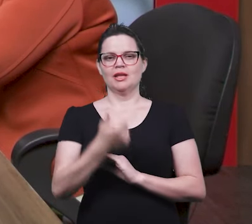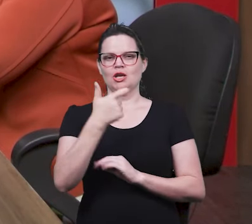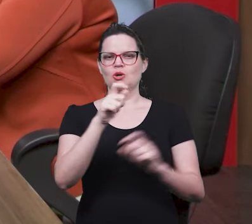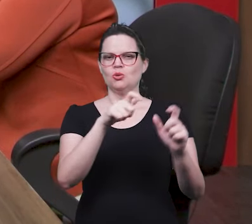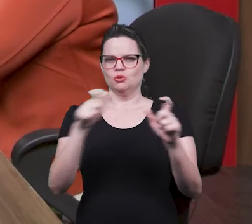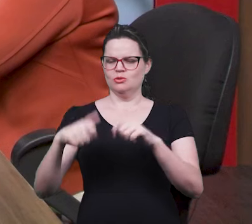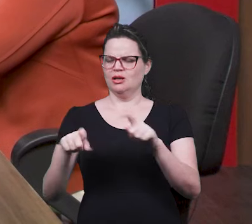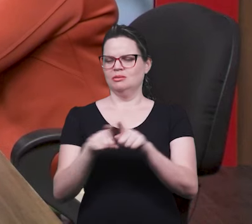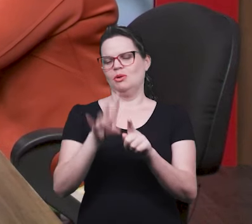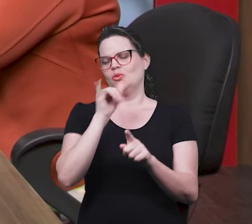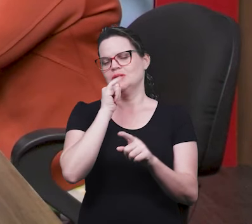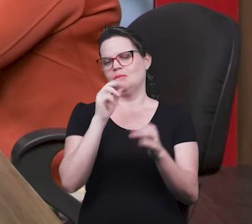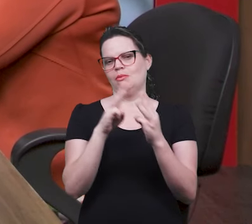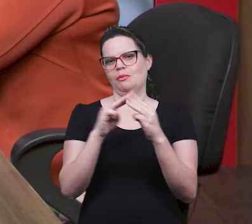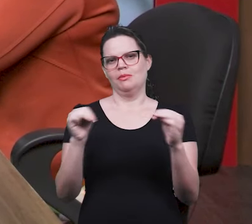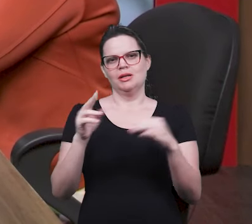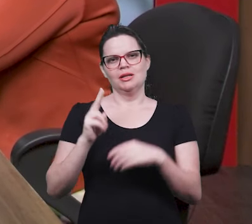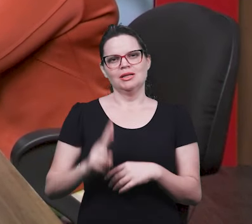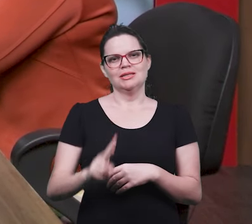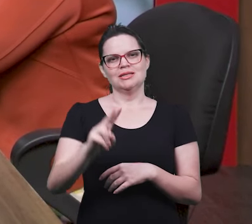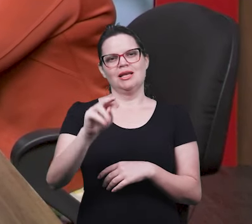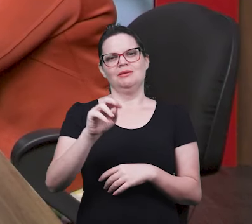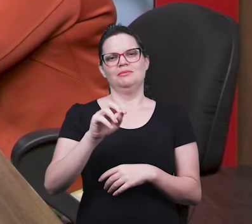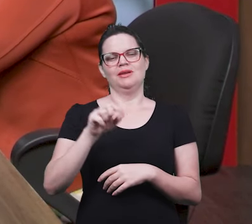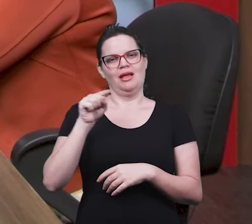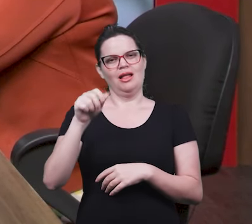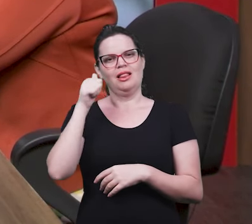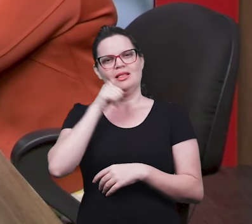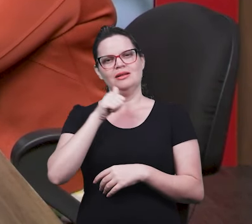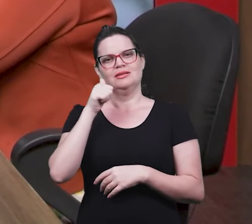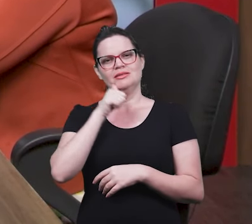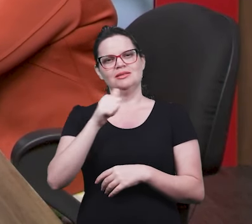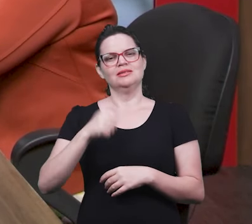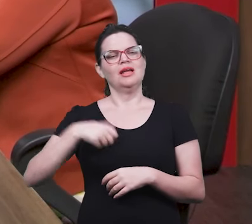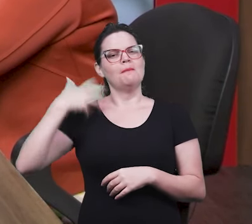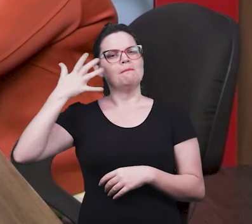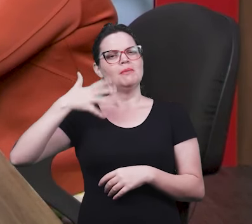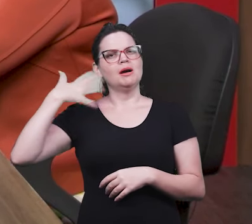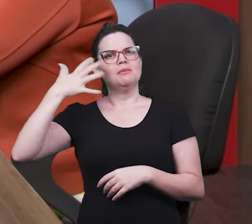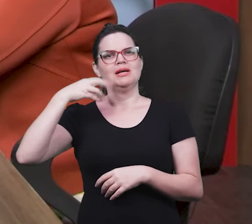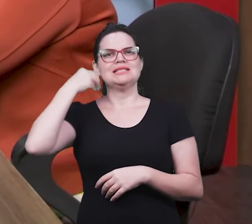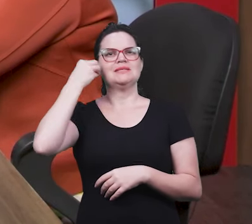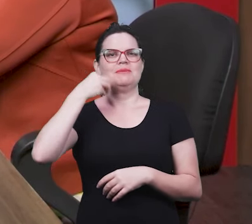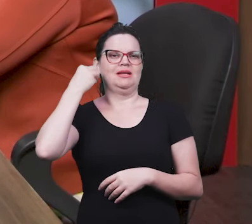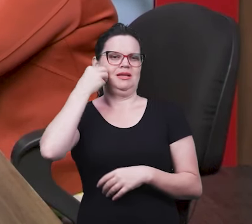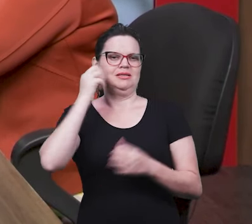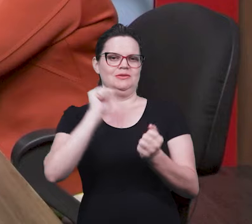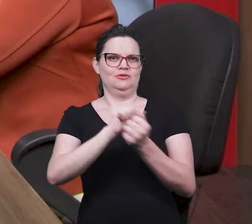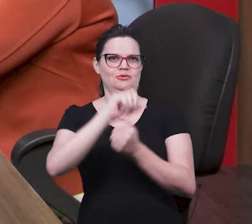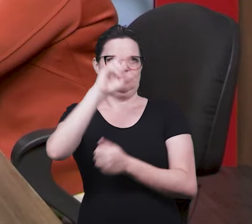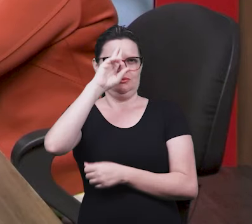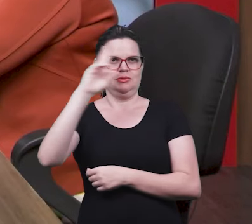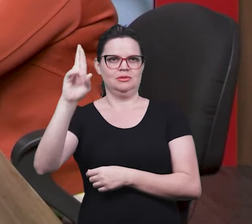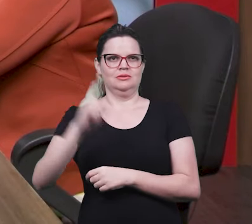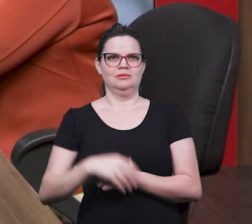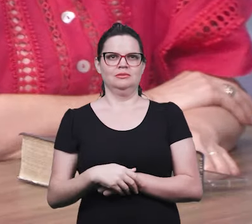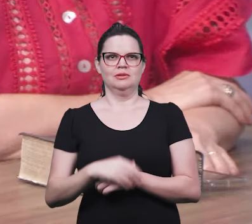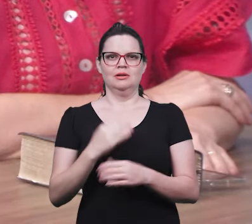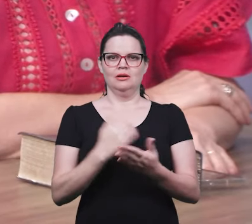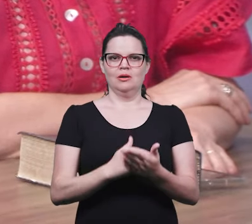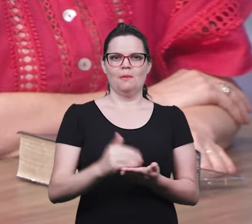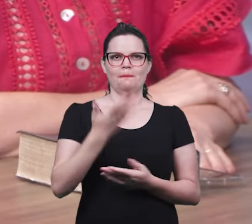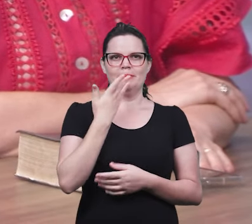lugares também no Manaim, Linda sempre tem uma palavra cheia de experiência com o Senhor. E essa experiência começa